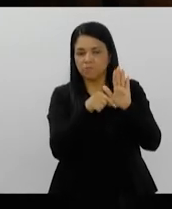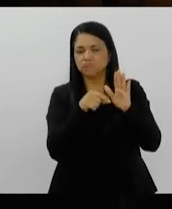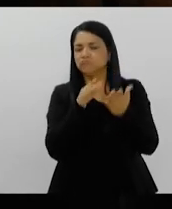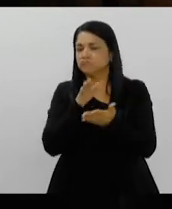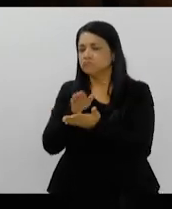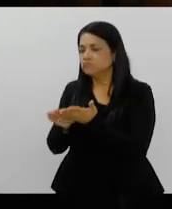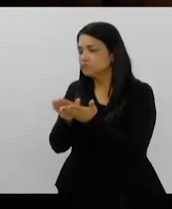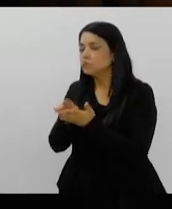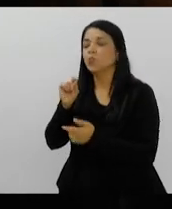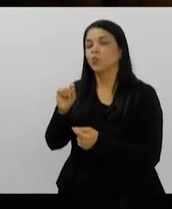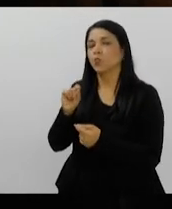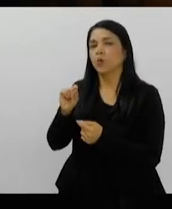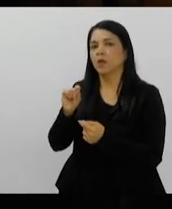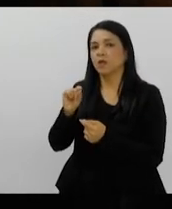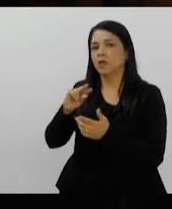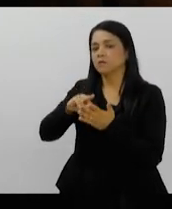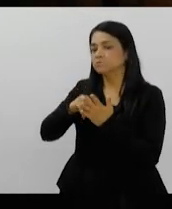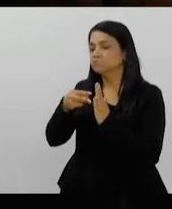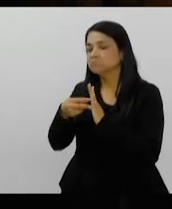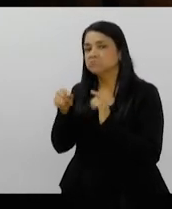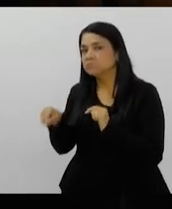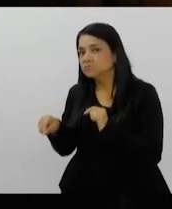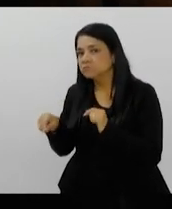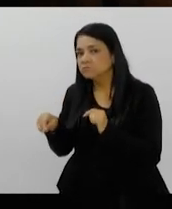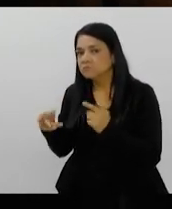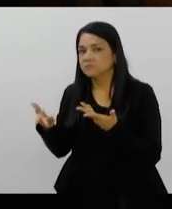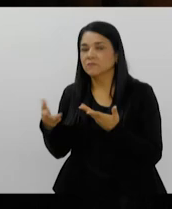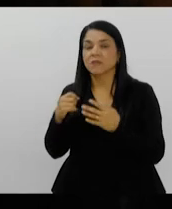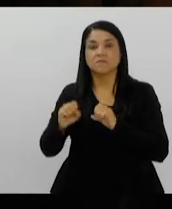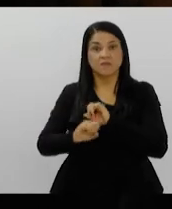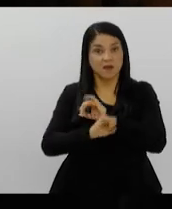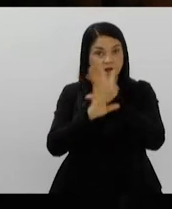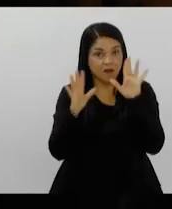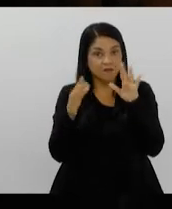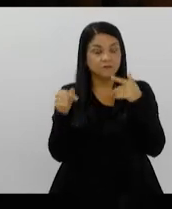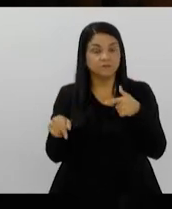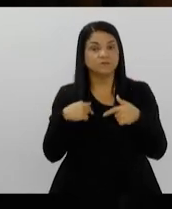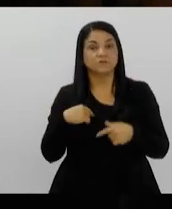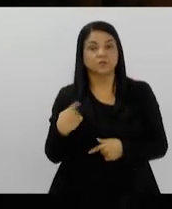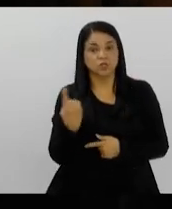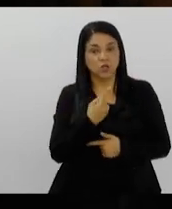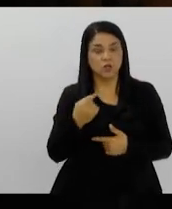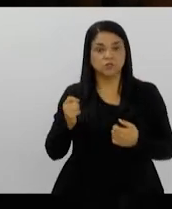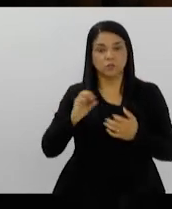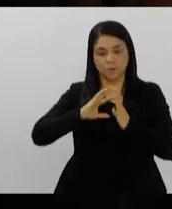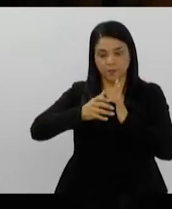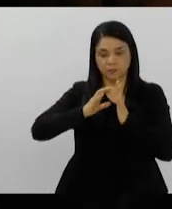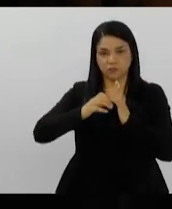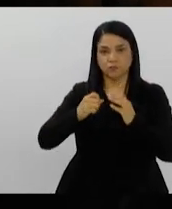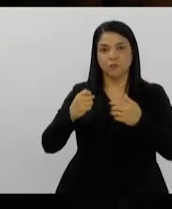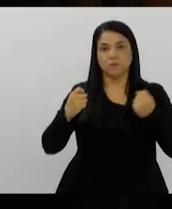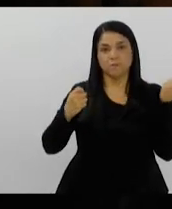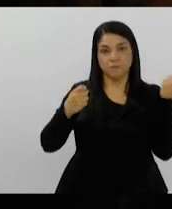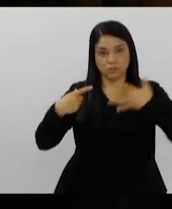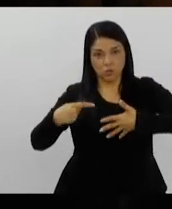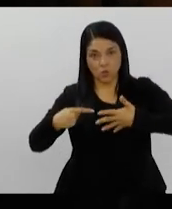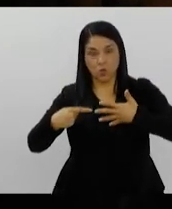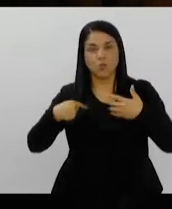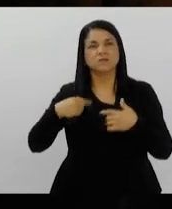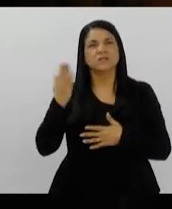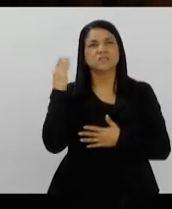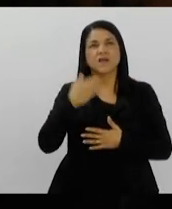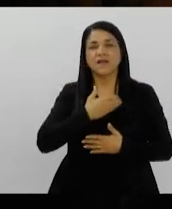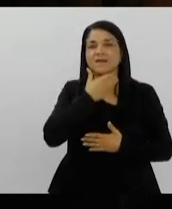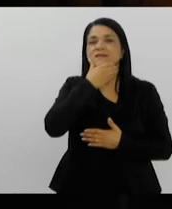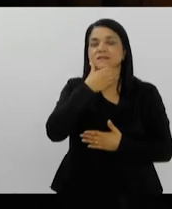dinheiro. Para aí eu concluir, falo com toda clareza. Nós do pessoal, deputada Tia Ju, desde que teve a crise em 2015, a gente